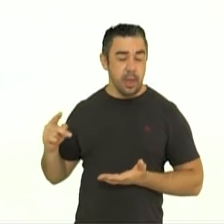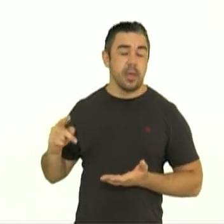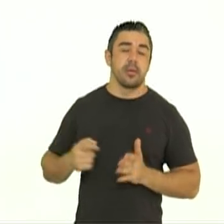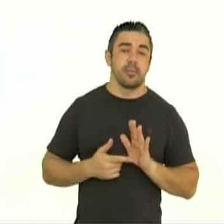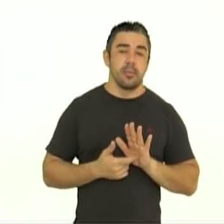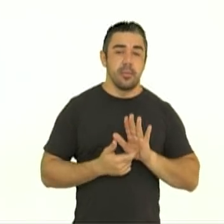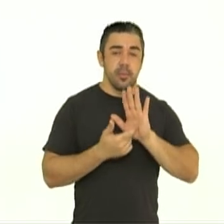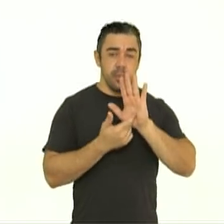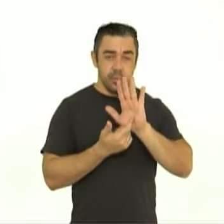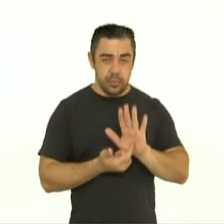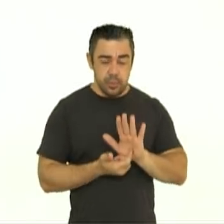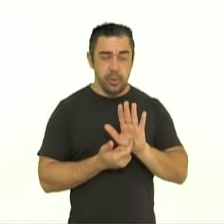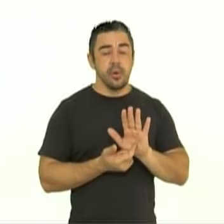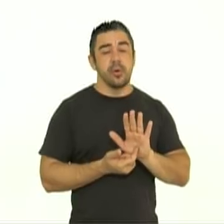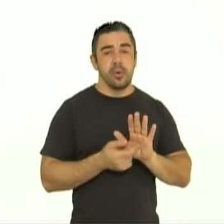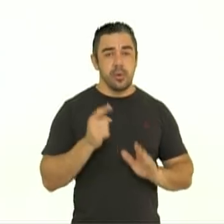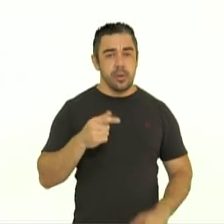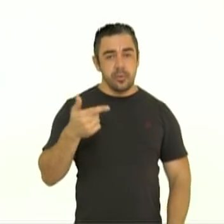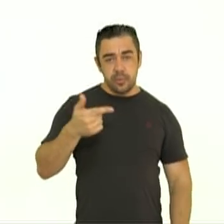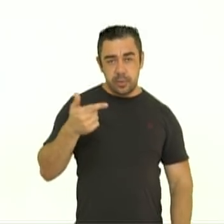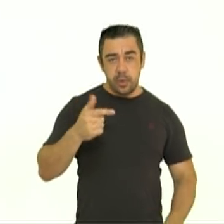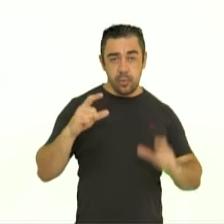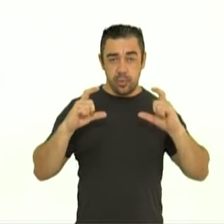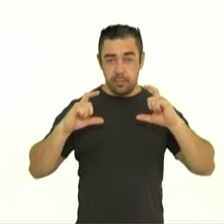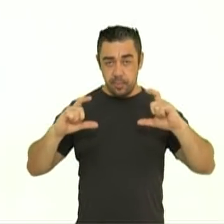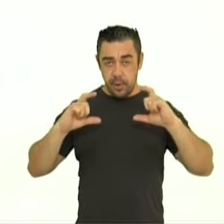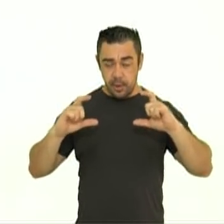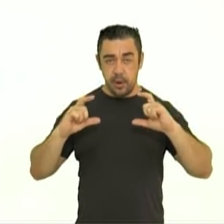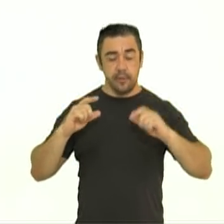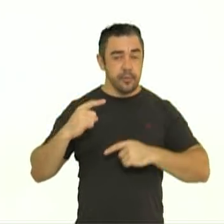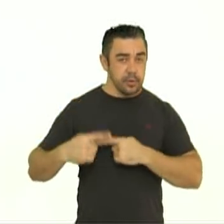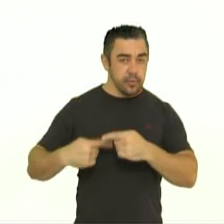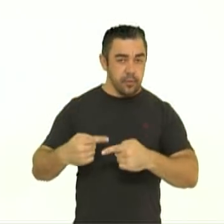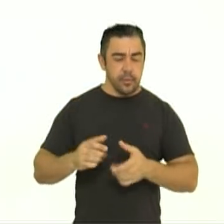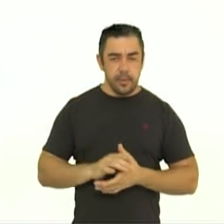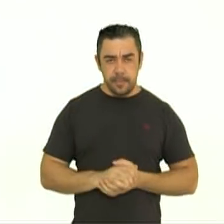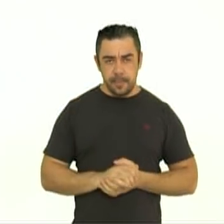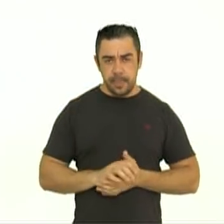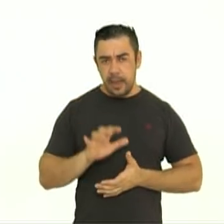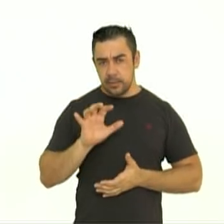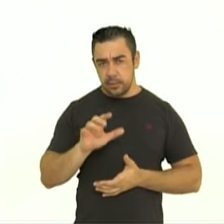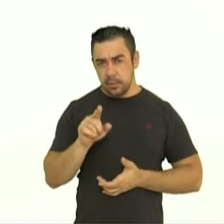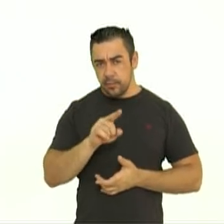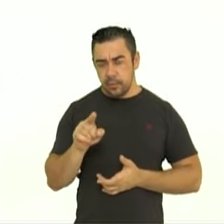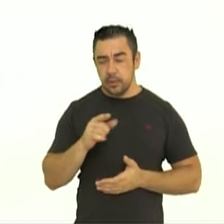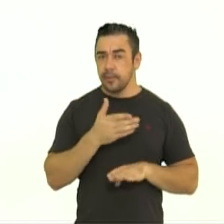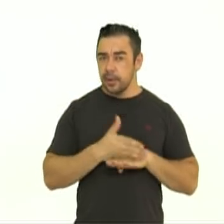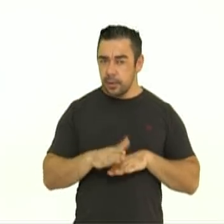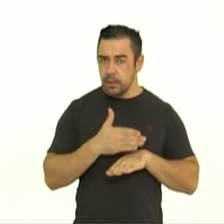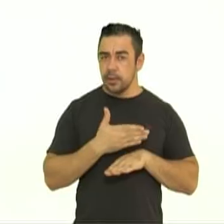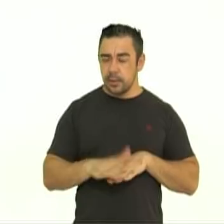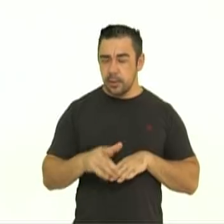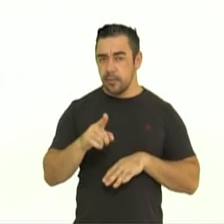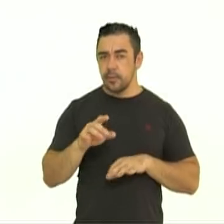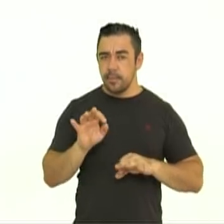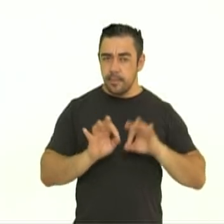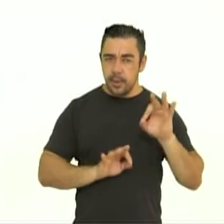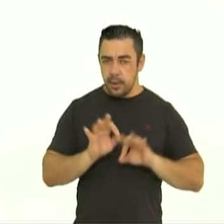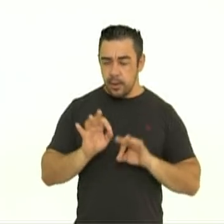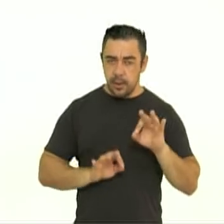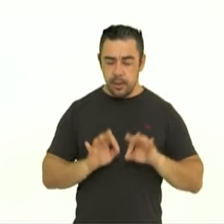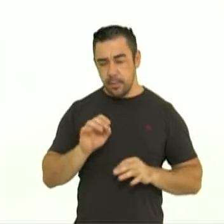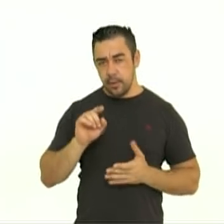levantados pela autora neste segundo parágrafo de desenvolvimento. E assim você vai treinando aí, preparando